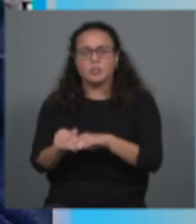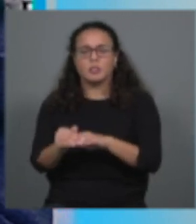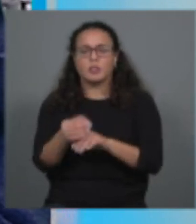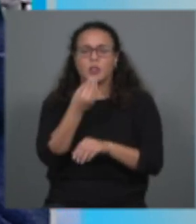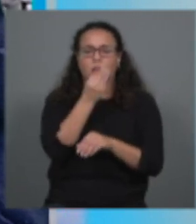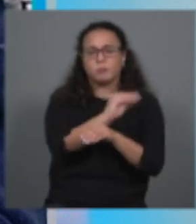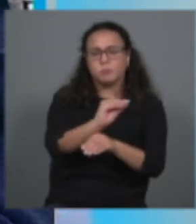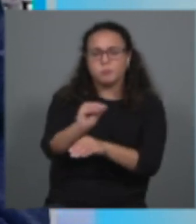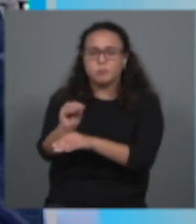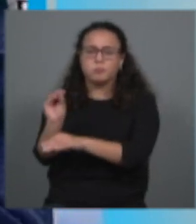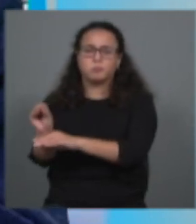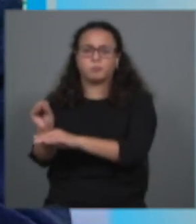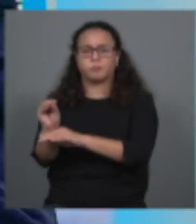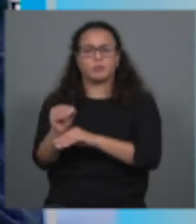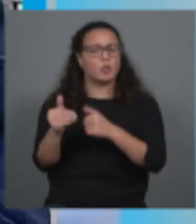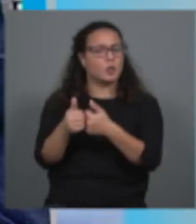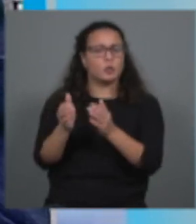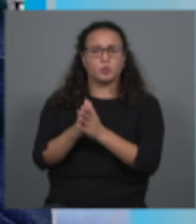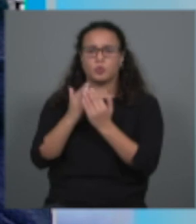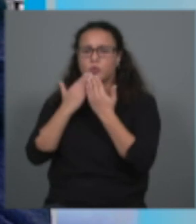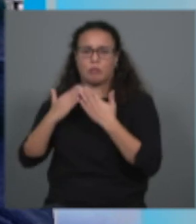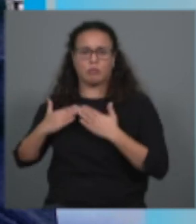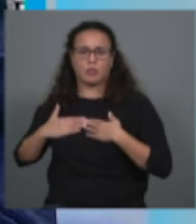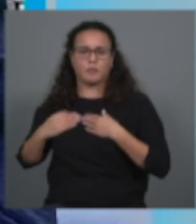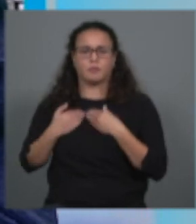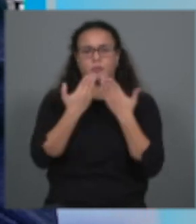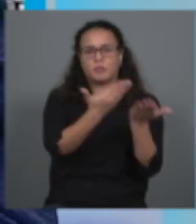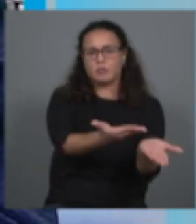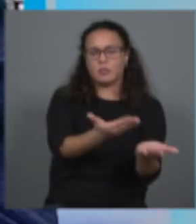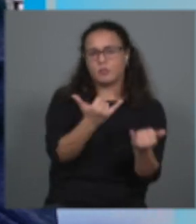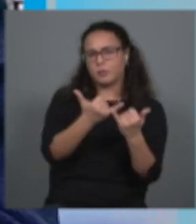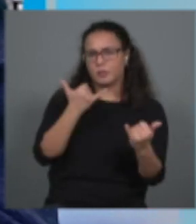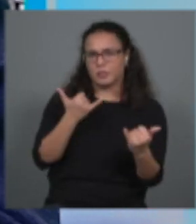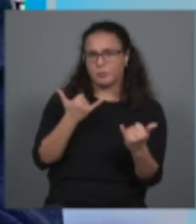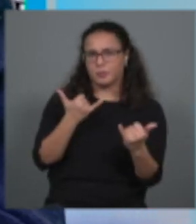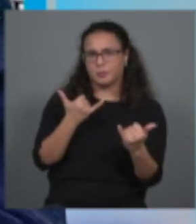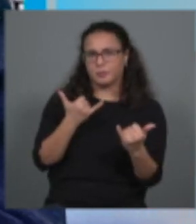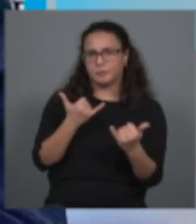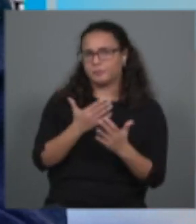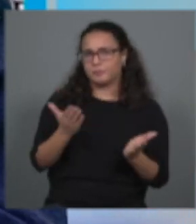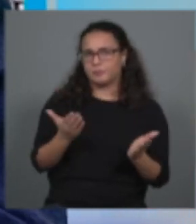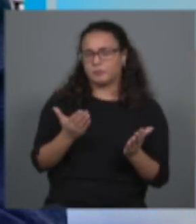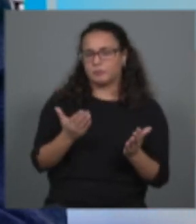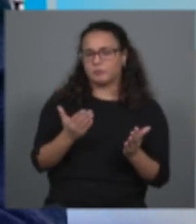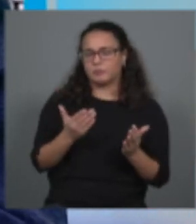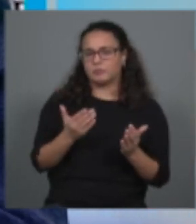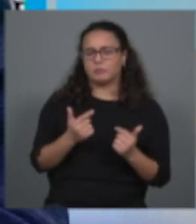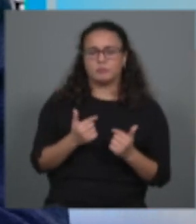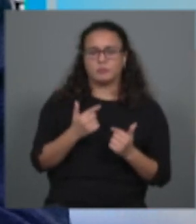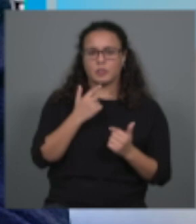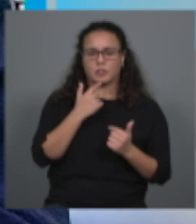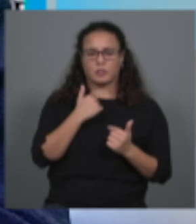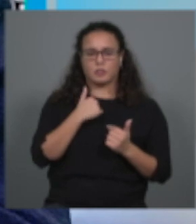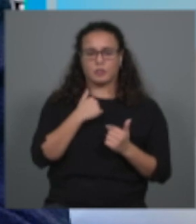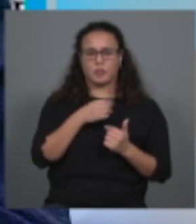que lhe davam. Tudo o que lhe dava, ele dava. E às vezes, humanamente falando, até parece que de um modo,